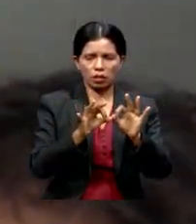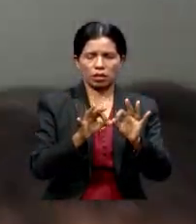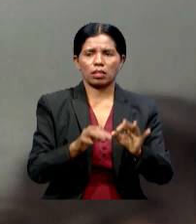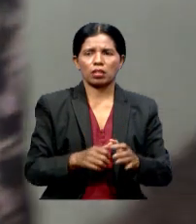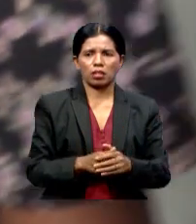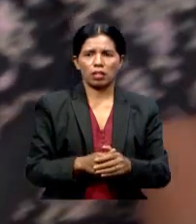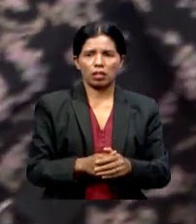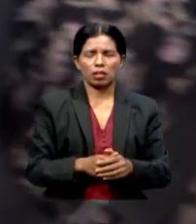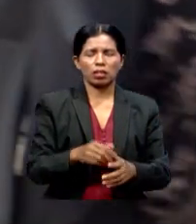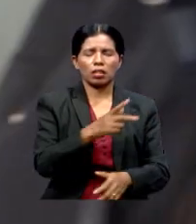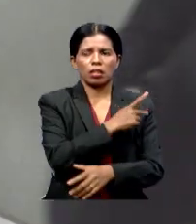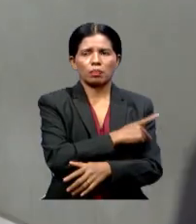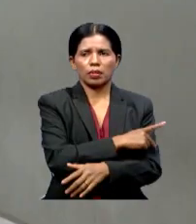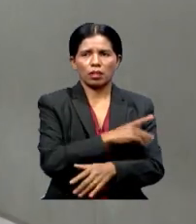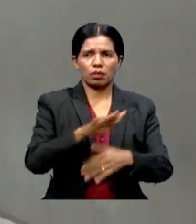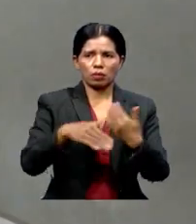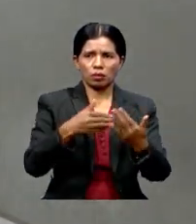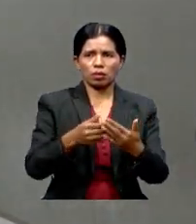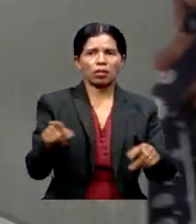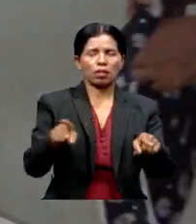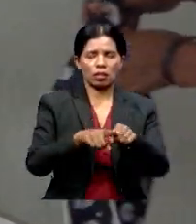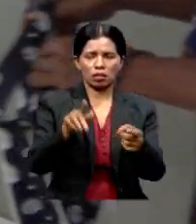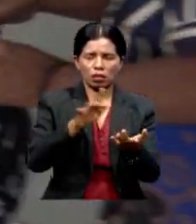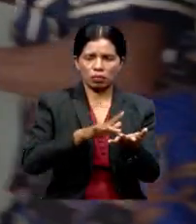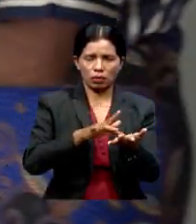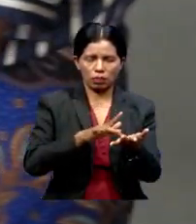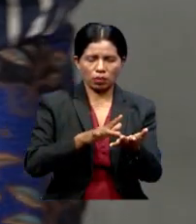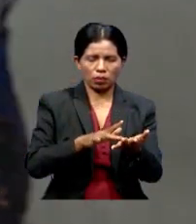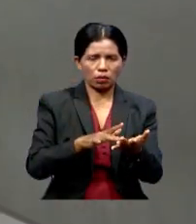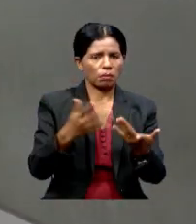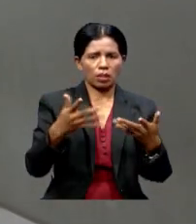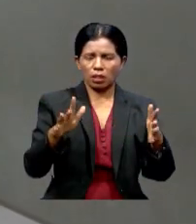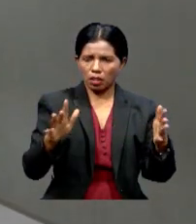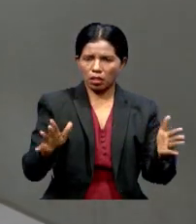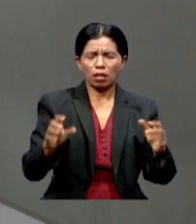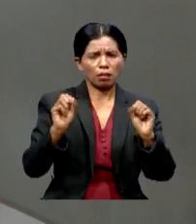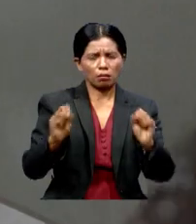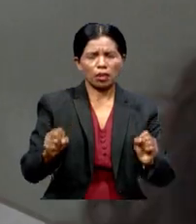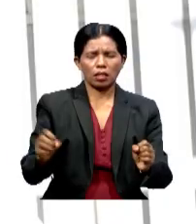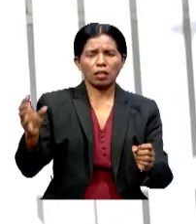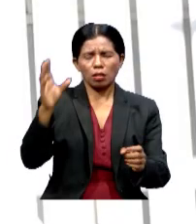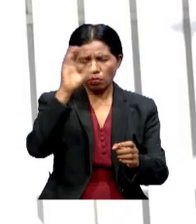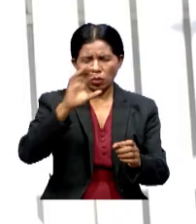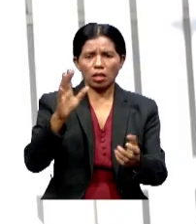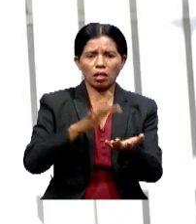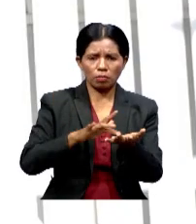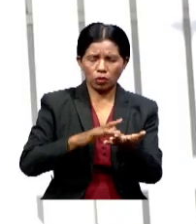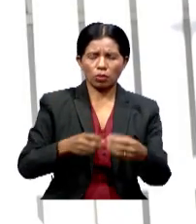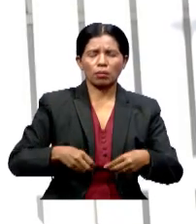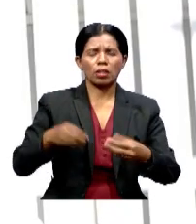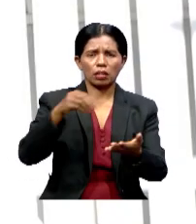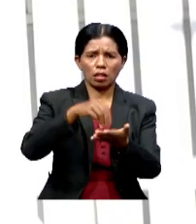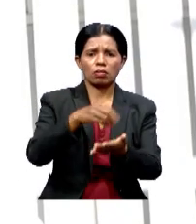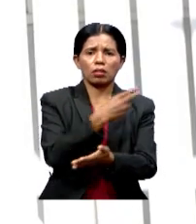a clínica sira, mas aí moro que neve estoque lá completo, bele buca aí moro tem que estar clínica